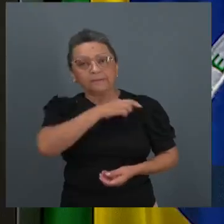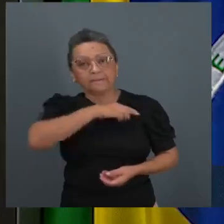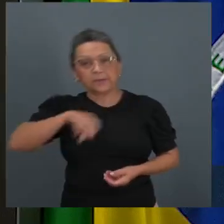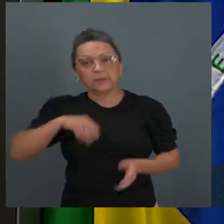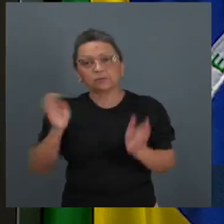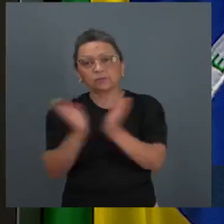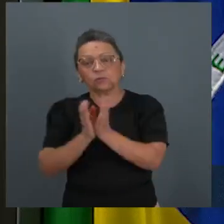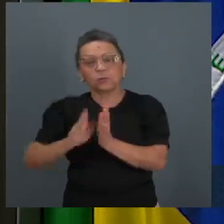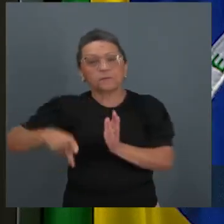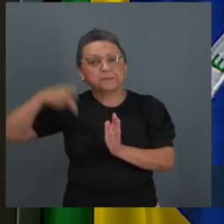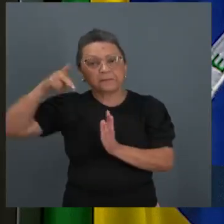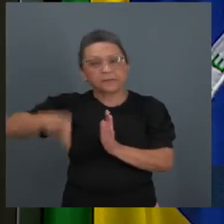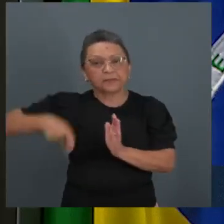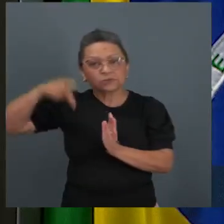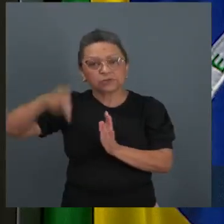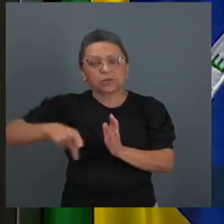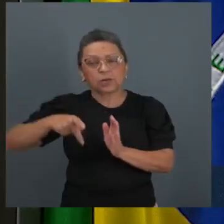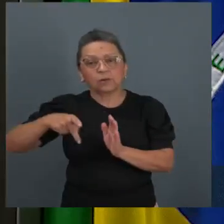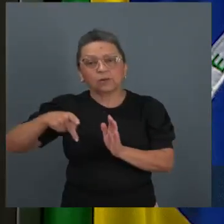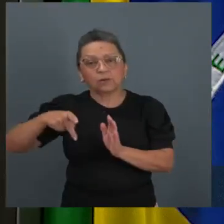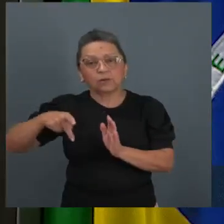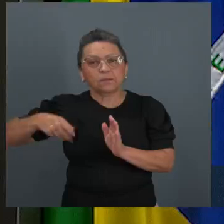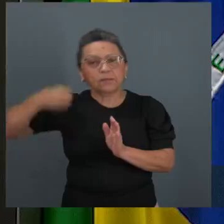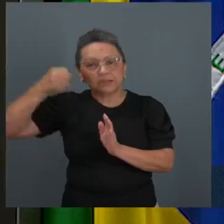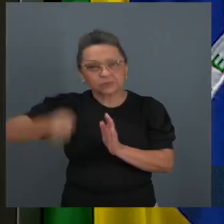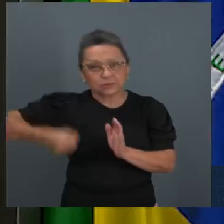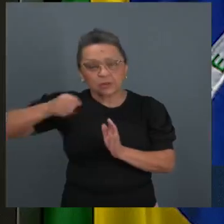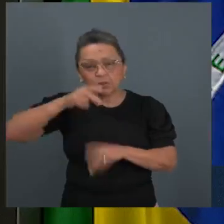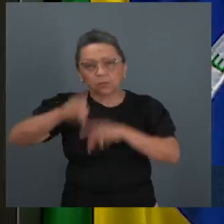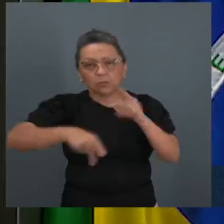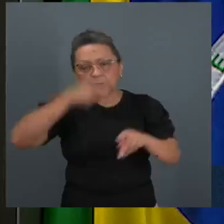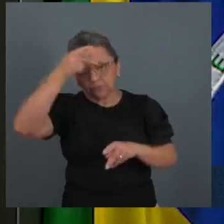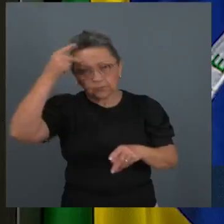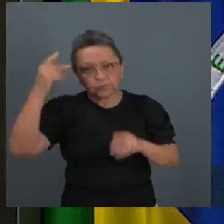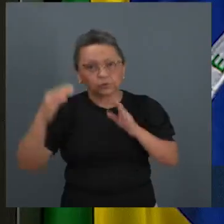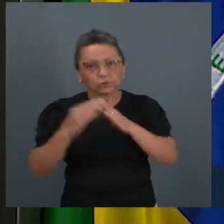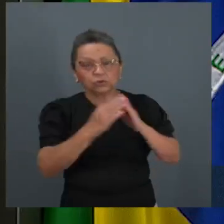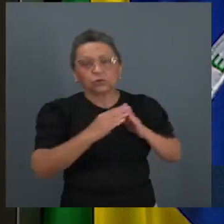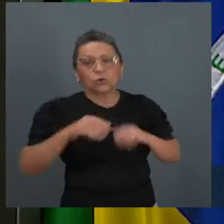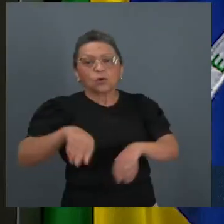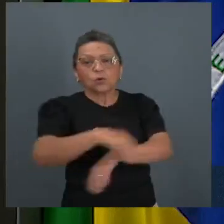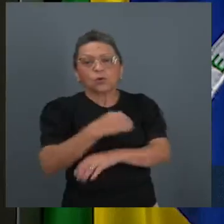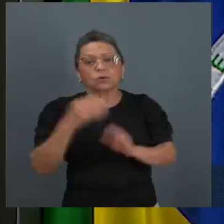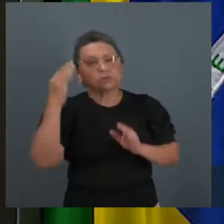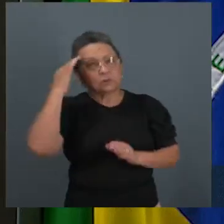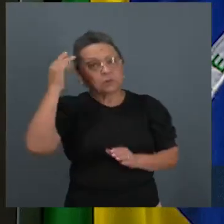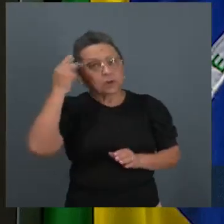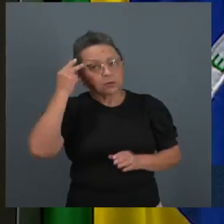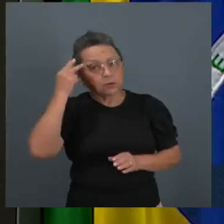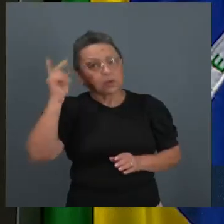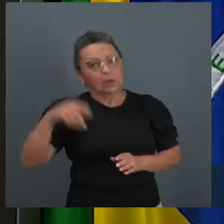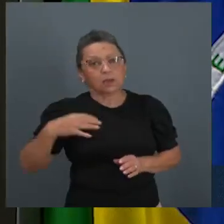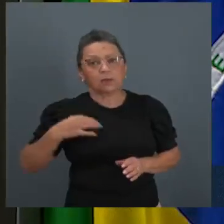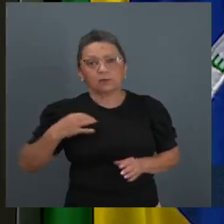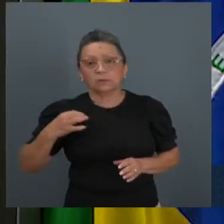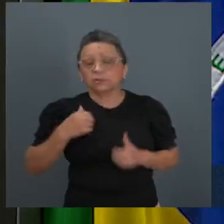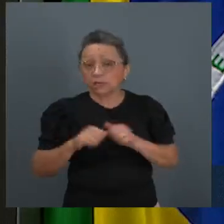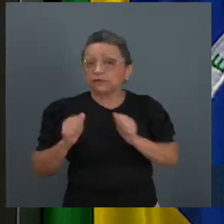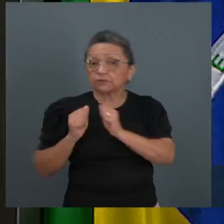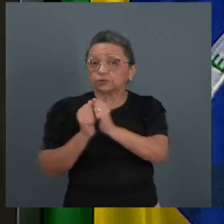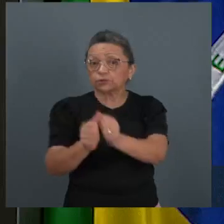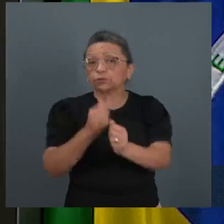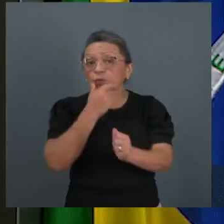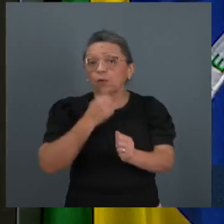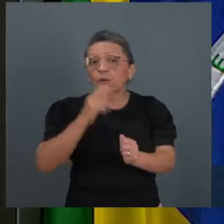Pastoral Povo de Rua em São Paulo. Ele é voluntário, estava acompanhando o padre